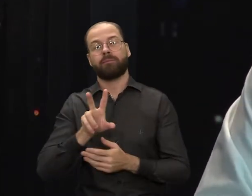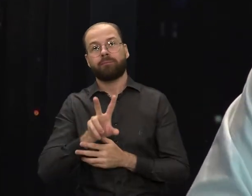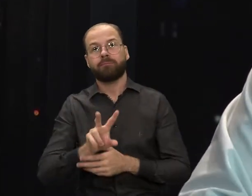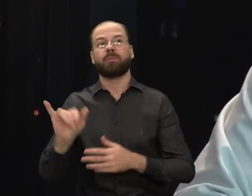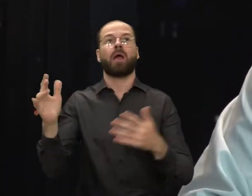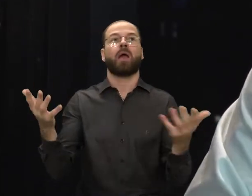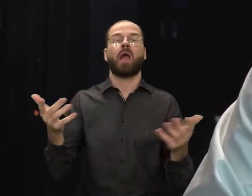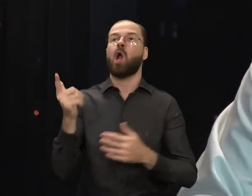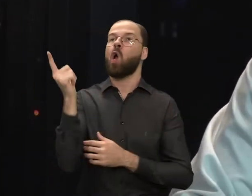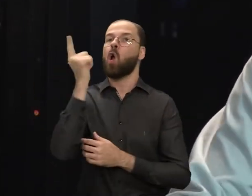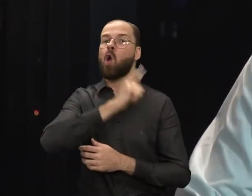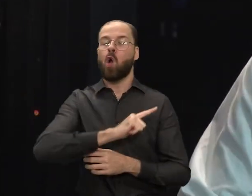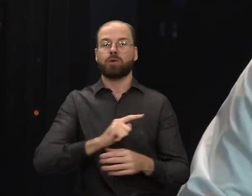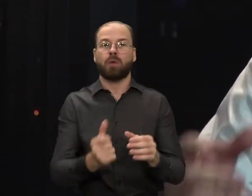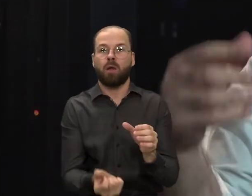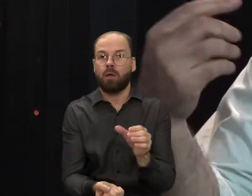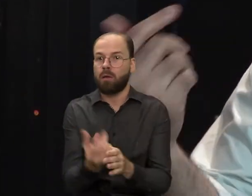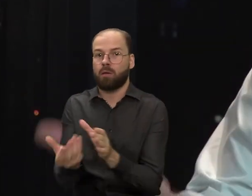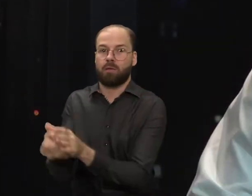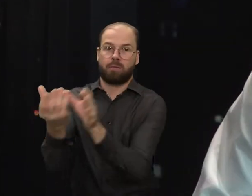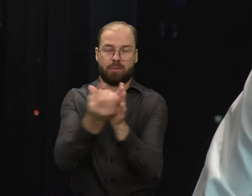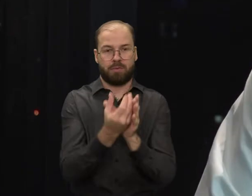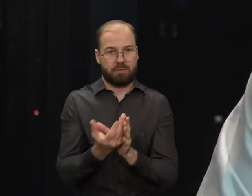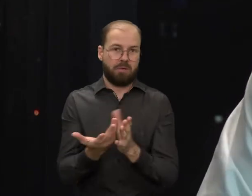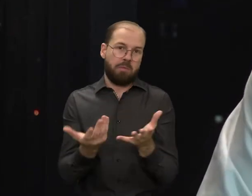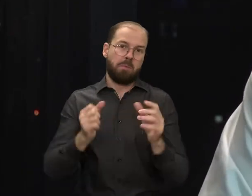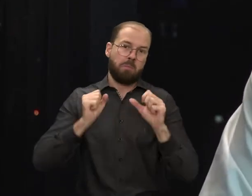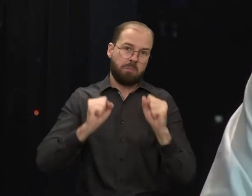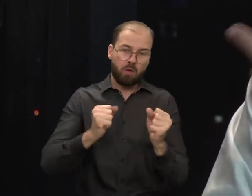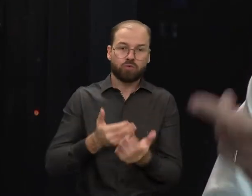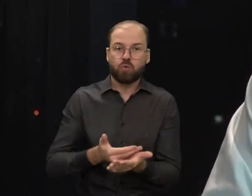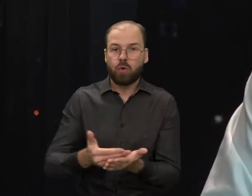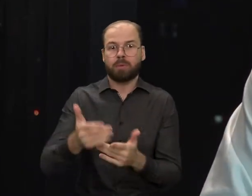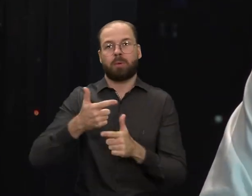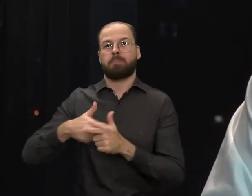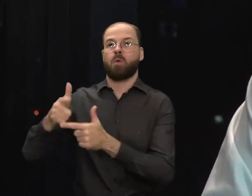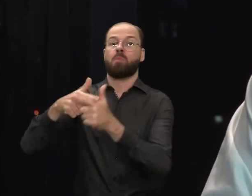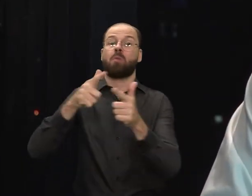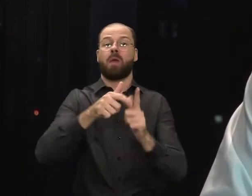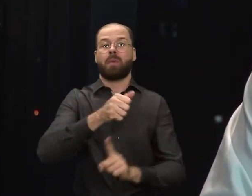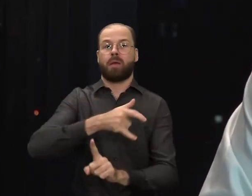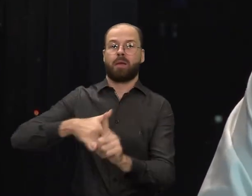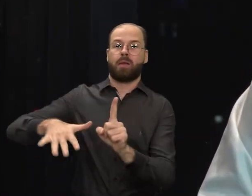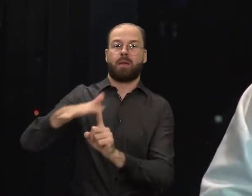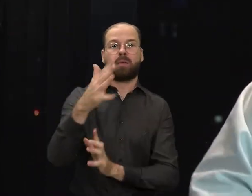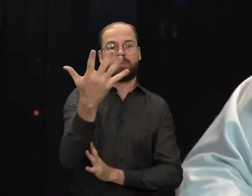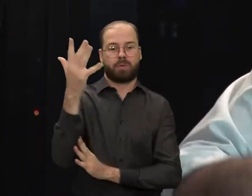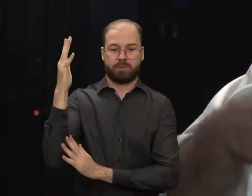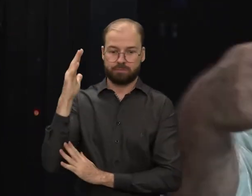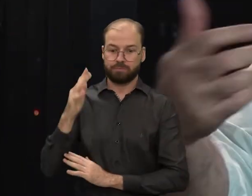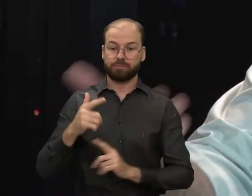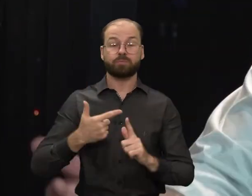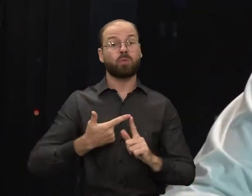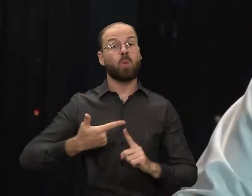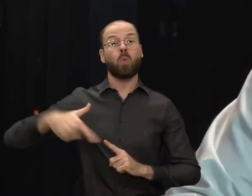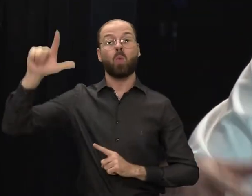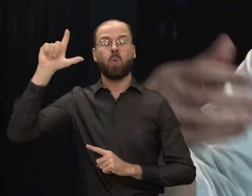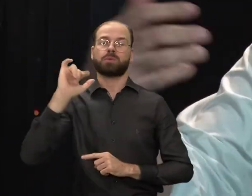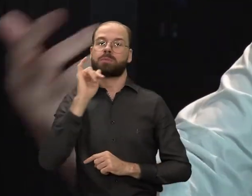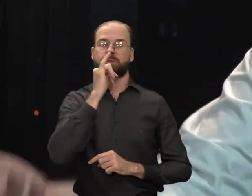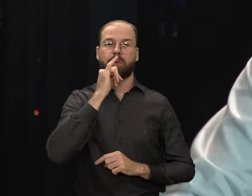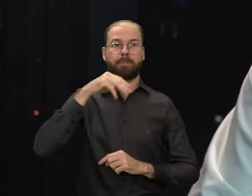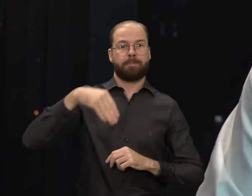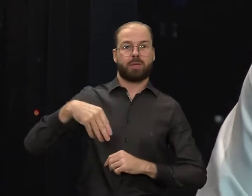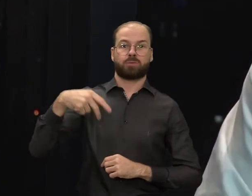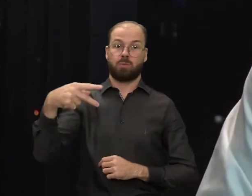ele vai conseguir implantar. Ele pode implantar, pode começar a dar problemas ambientais, outras instituições como o